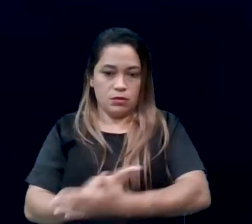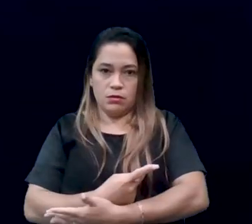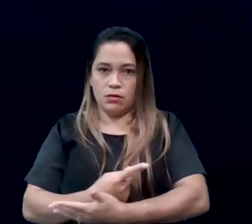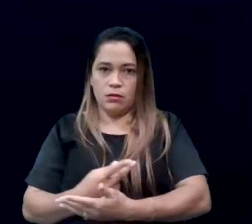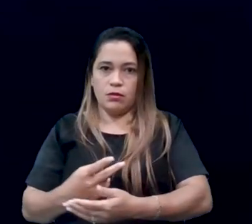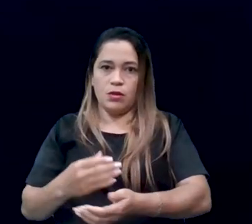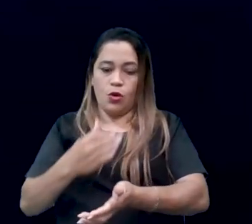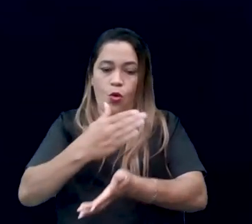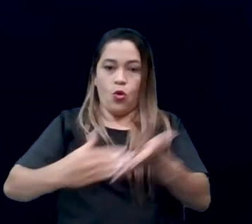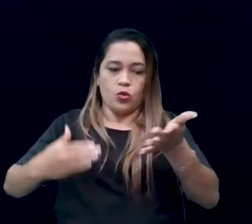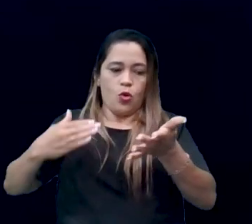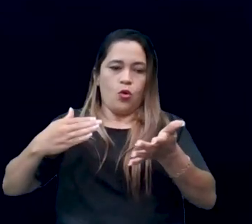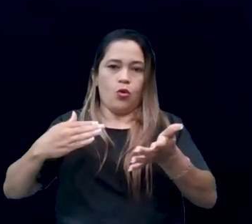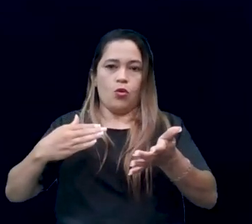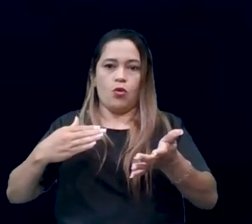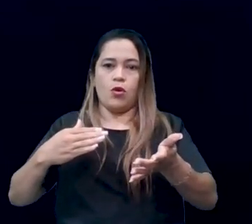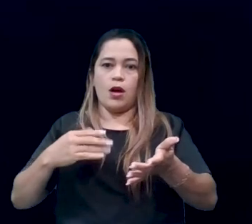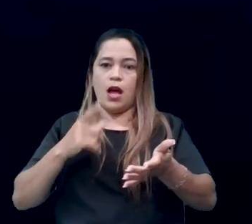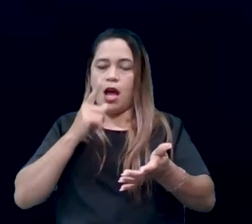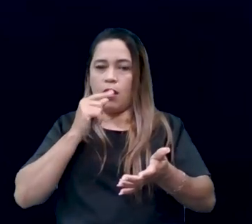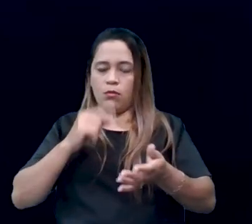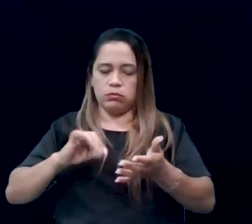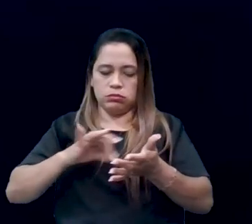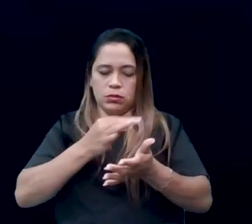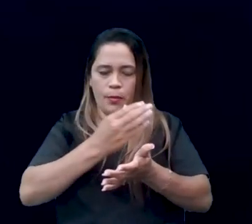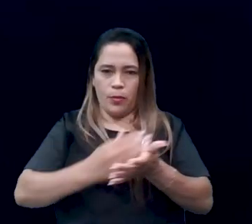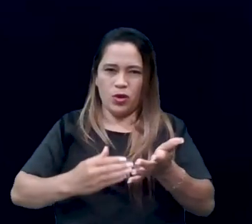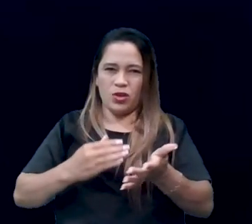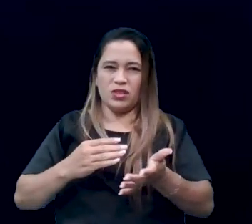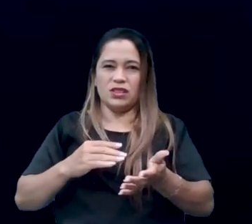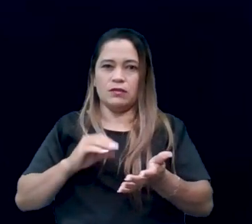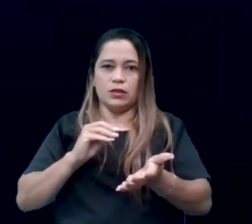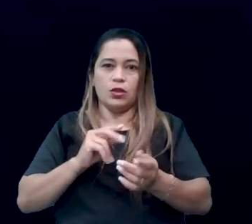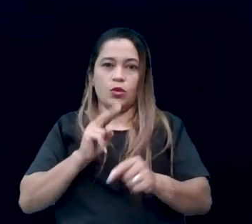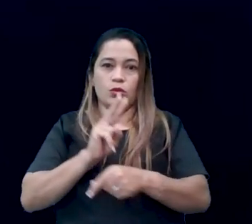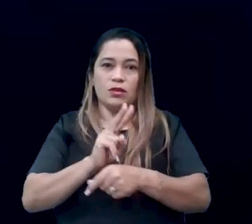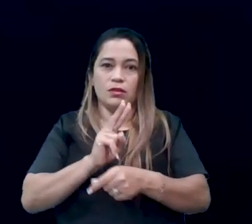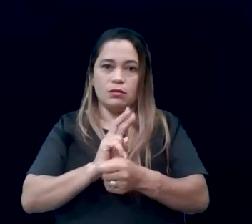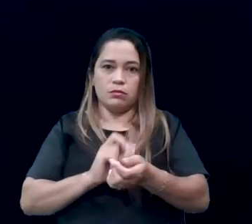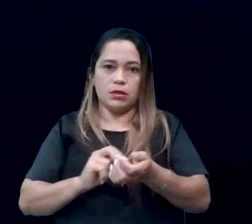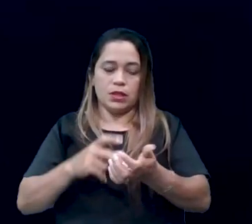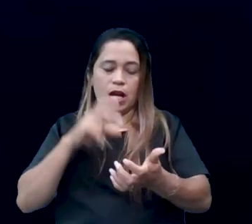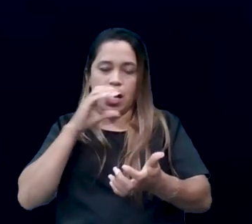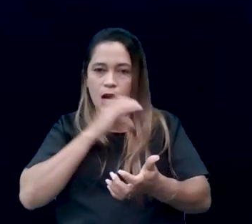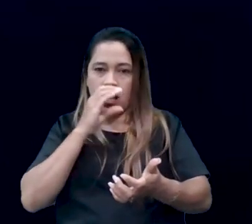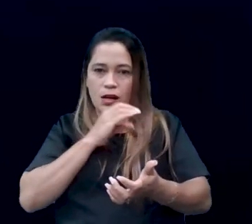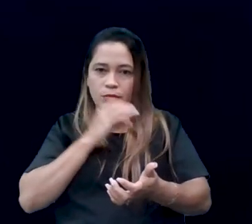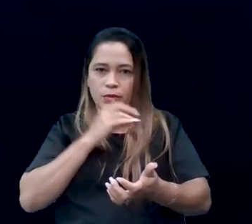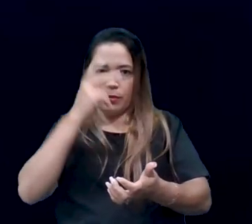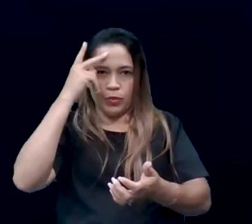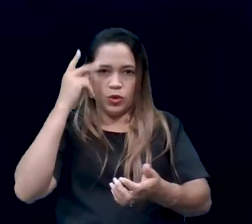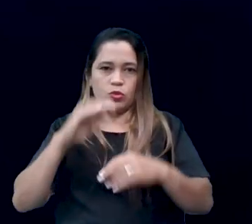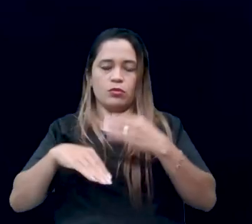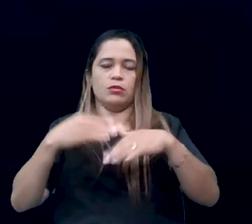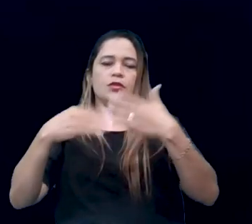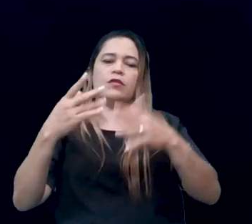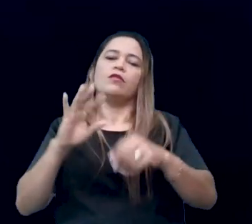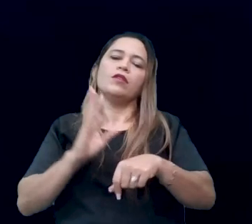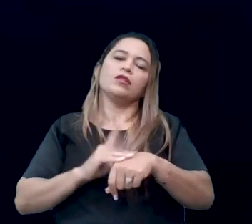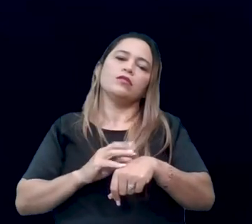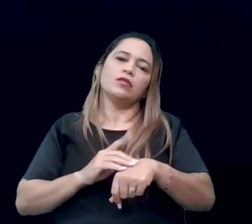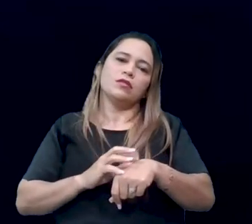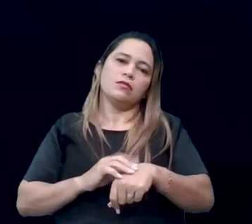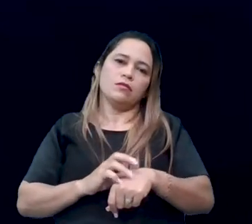bisturi corta a mão do cirurgião. A gente pode fazer um tratamento intensivo desse antirretroviral para a pessoa não desenvolver a doença mesmo